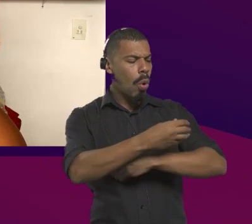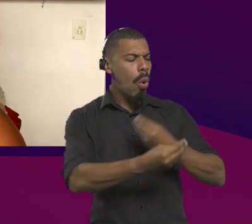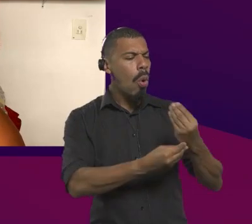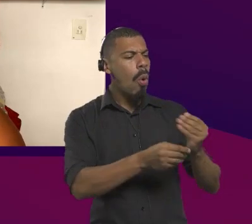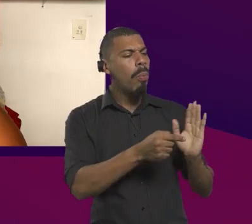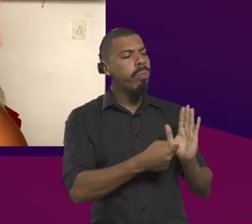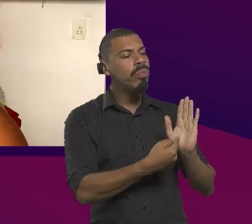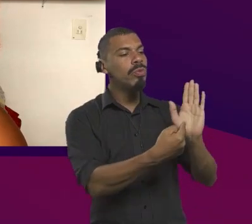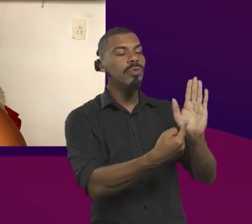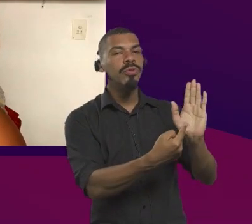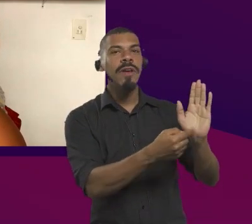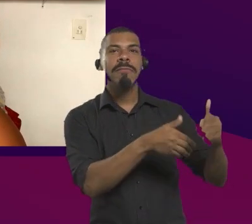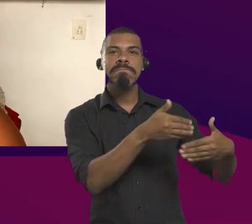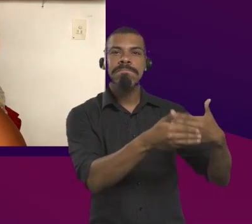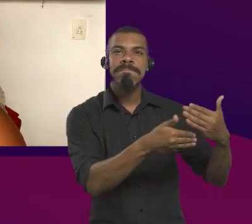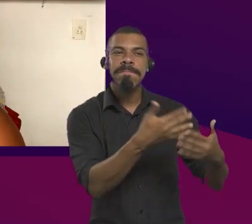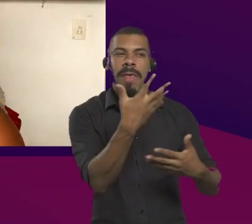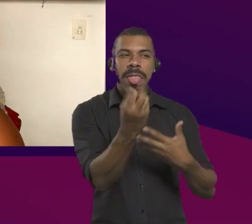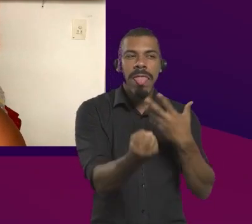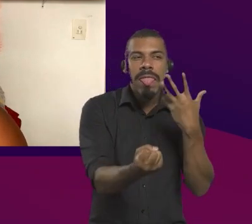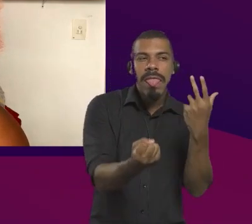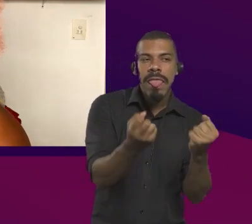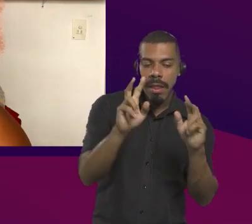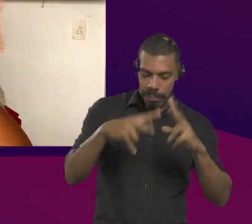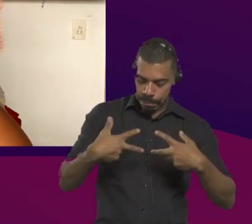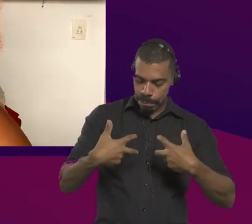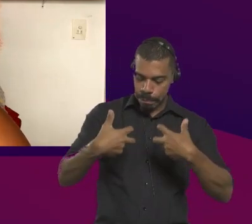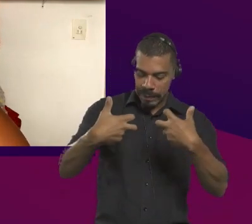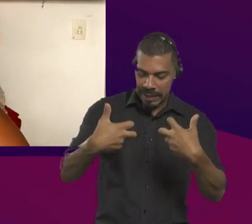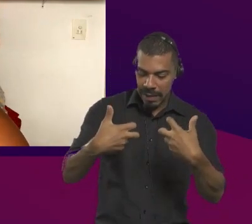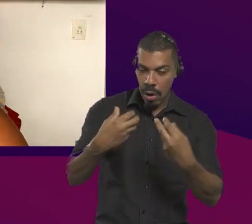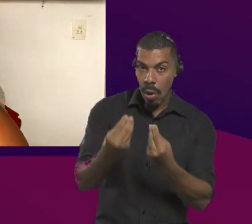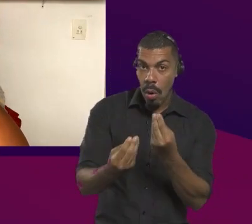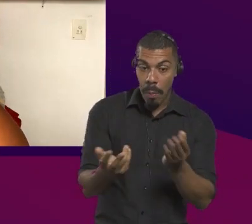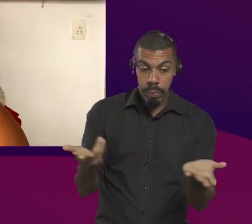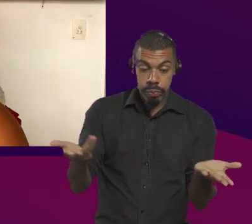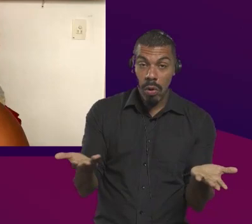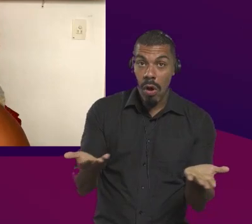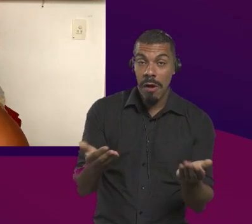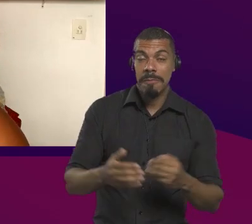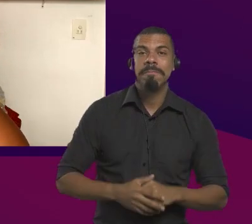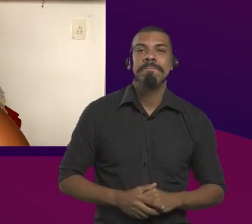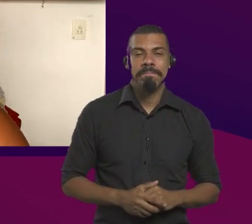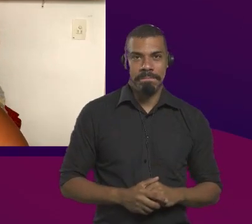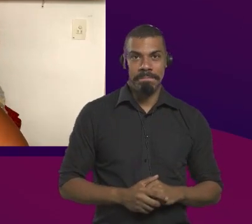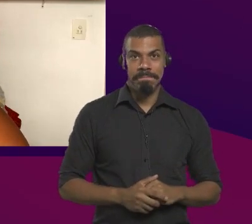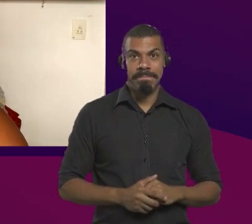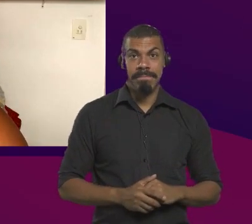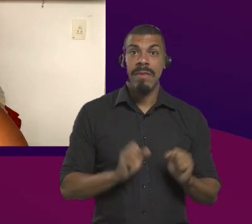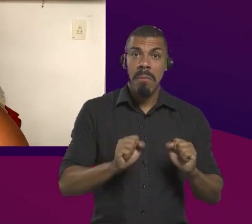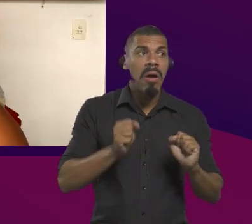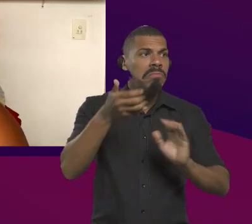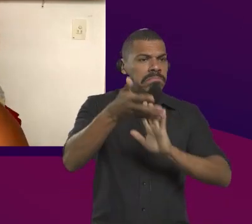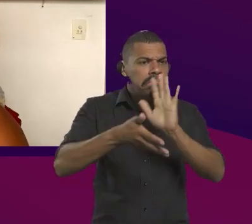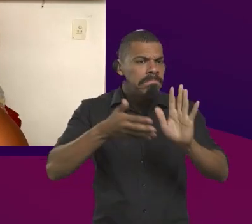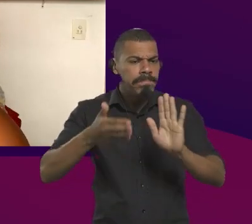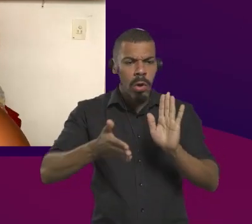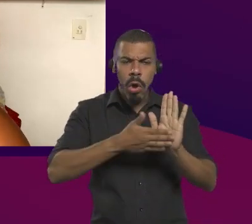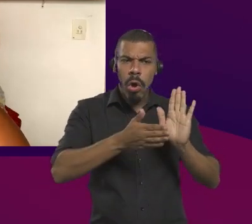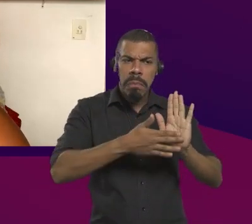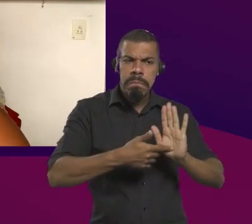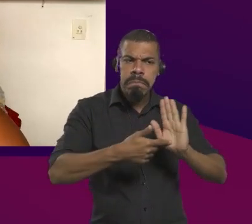seu processo de autoaceitação? Como é que você chegou aqui agora, sabe? De estar podendo falar sobre isso de